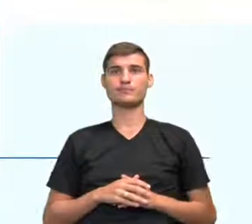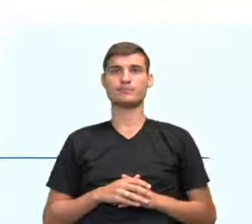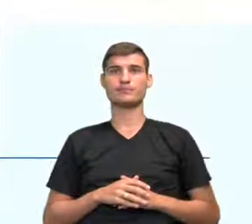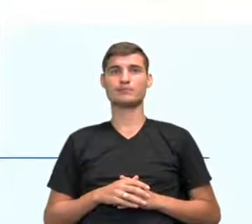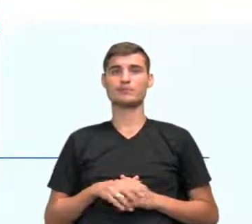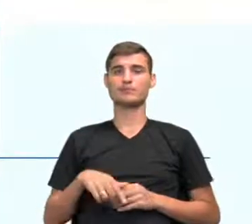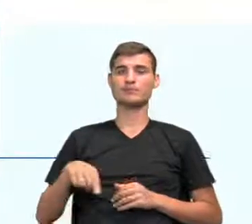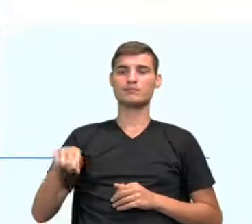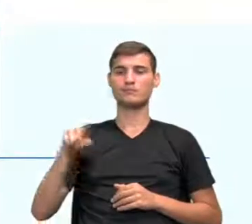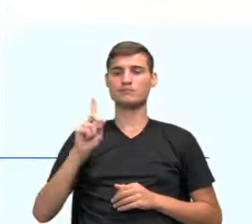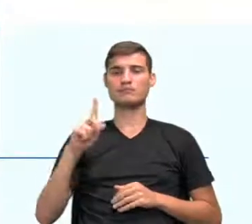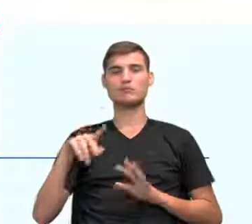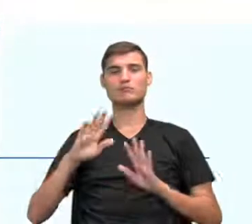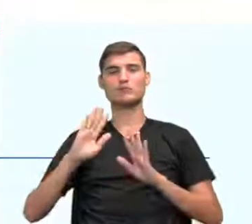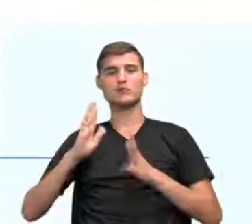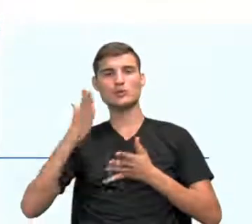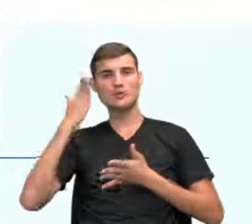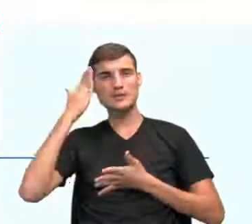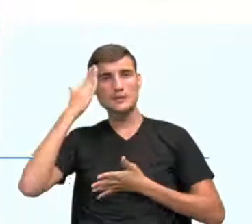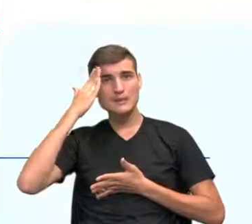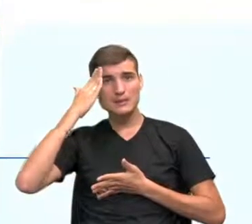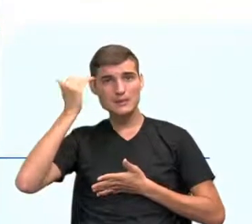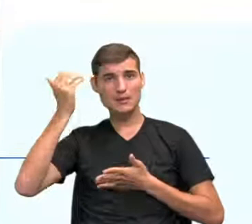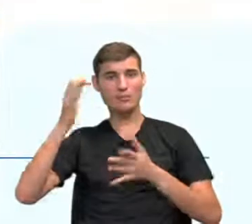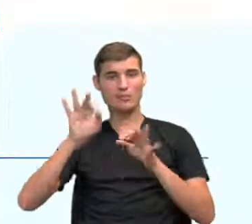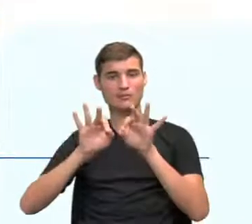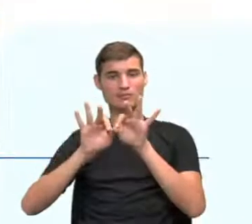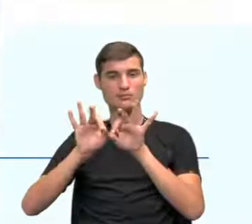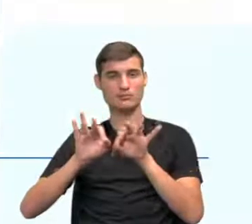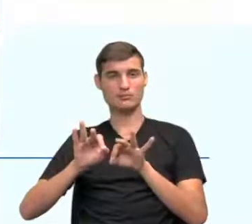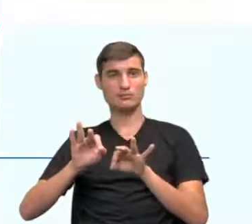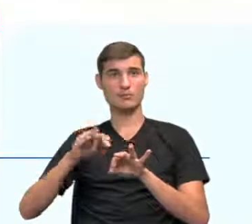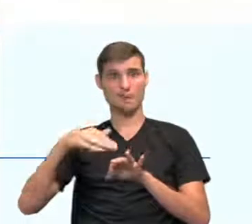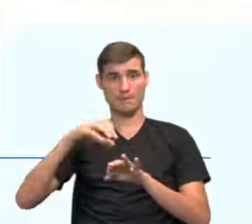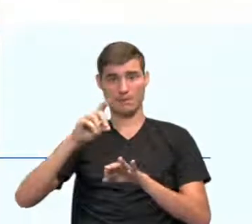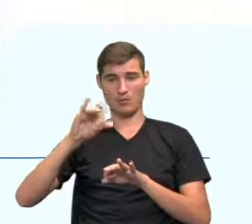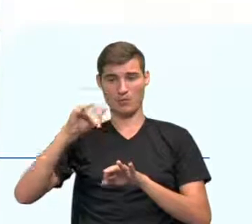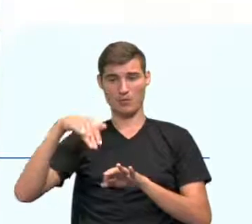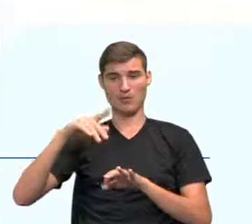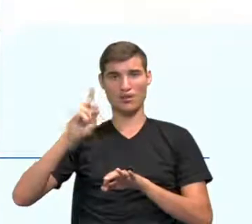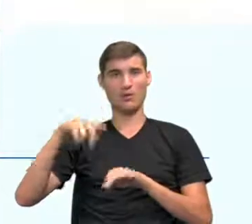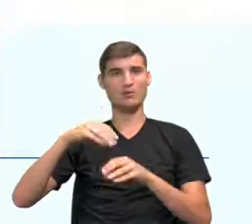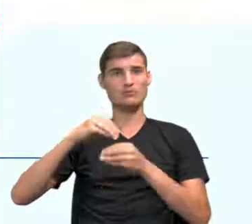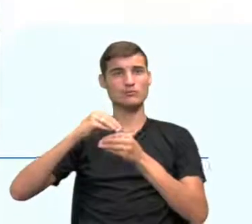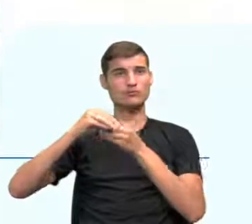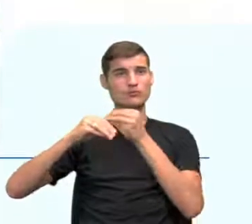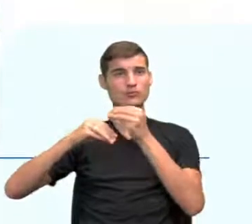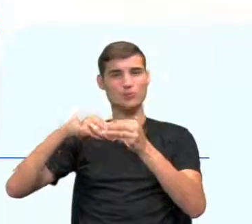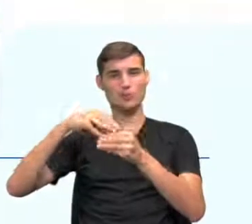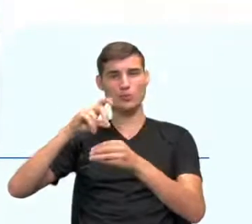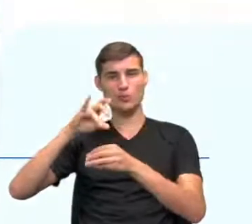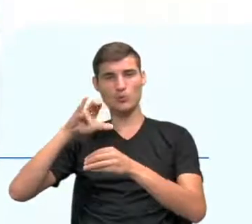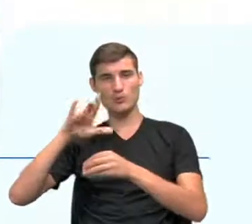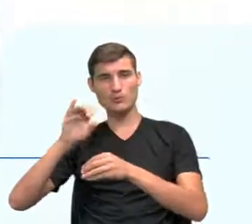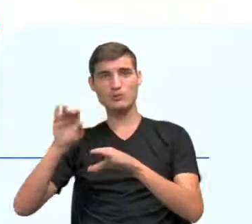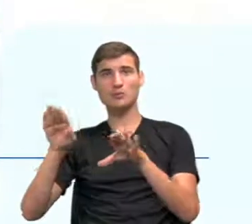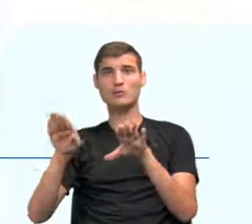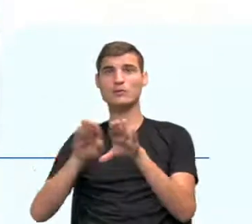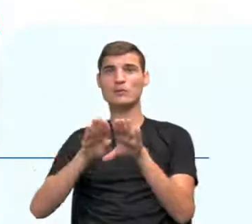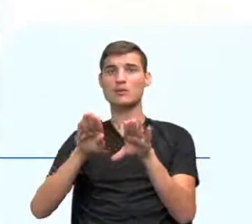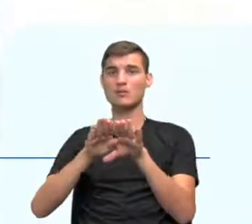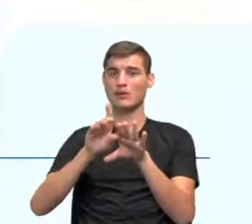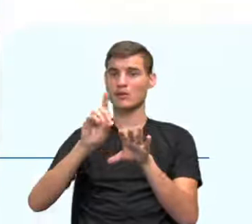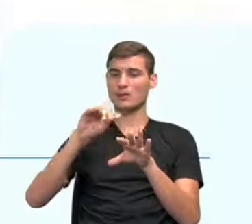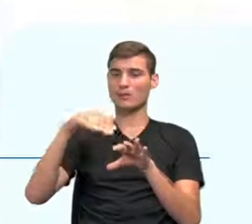é o que já sabemos. O modem tem a função, então, de fazer a modulação e demodulação. Por isso que ele chama